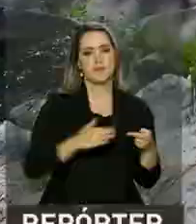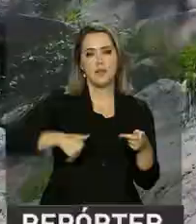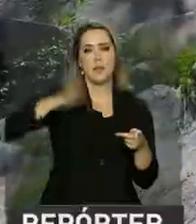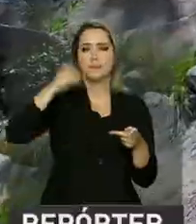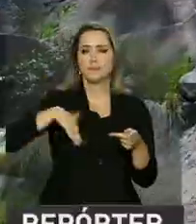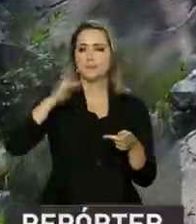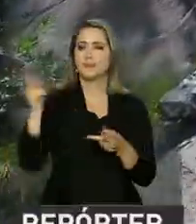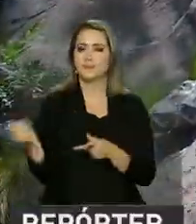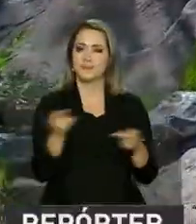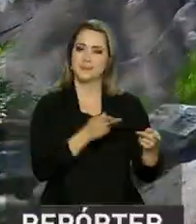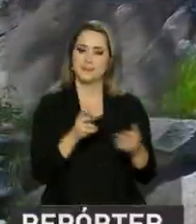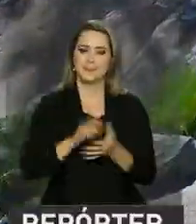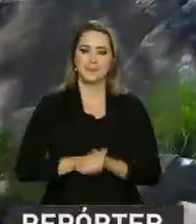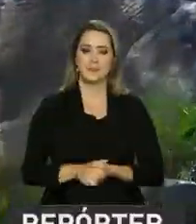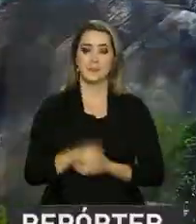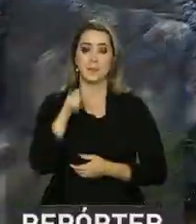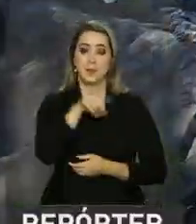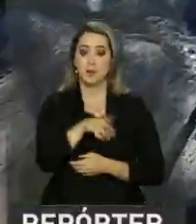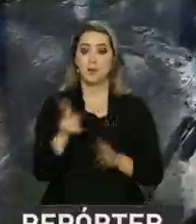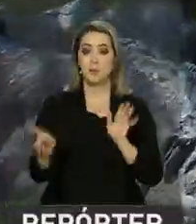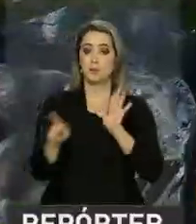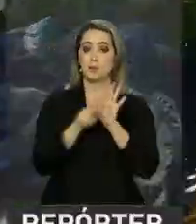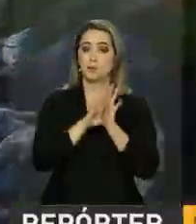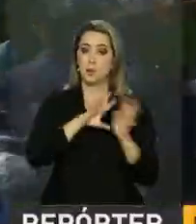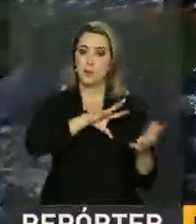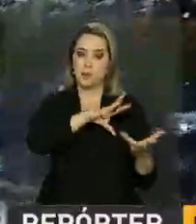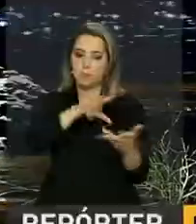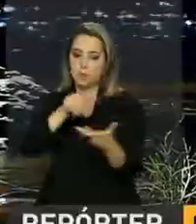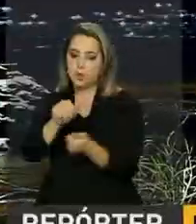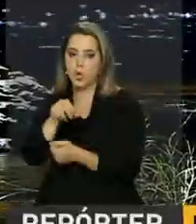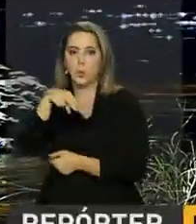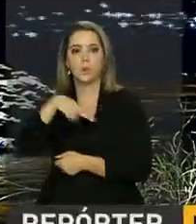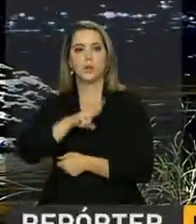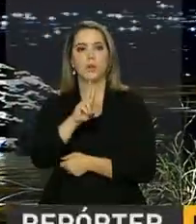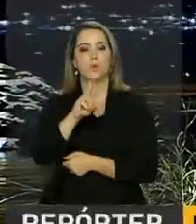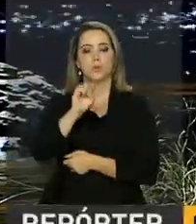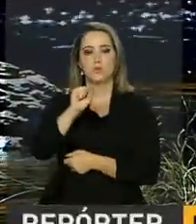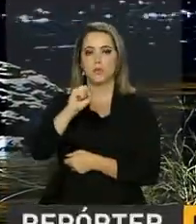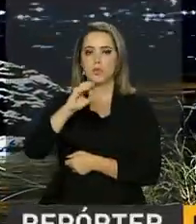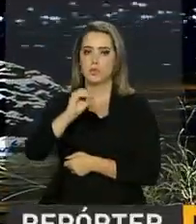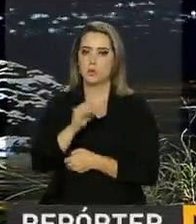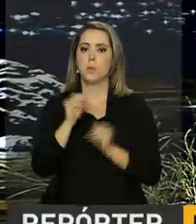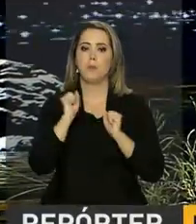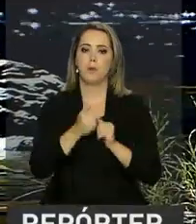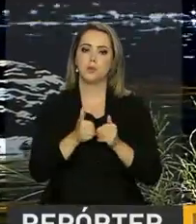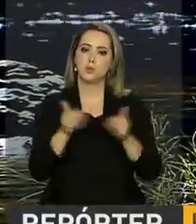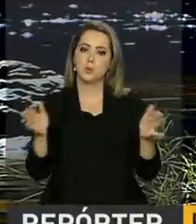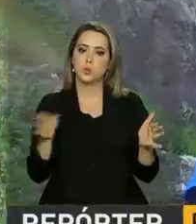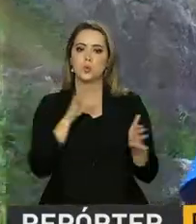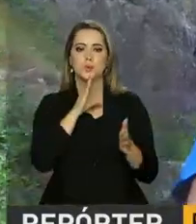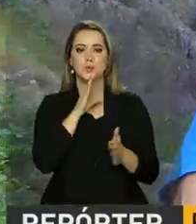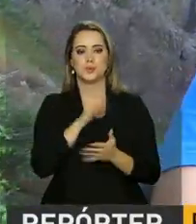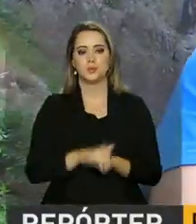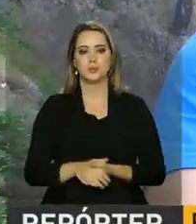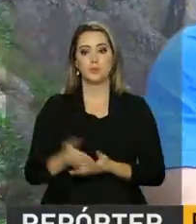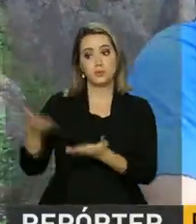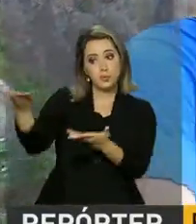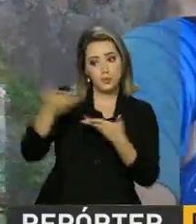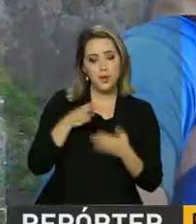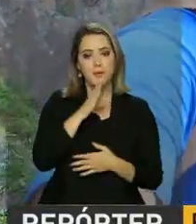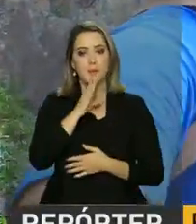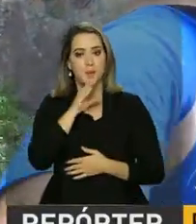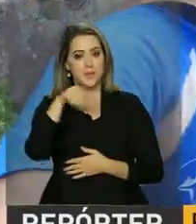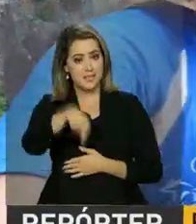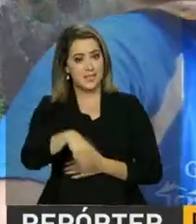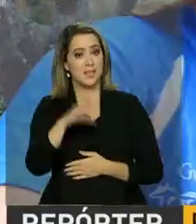vez. O Parque Nacional é Patrimônio Natural Mundial da Unesco e está aberto para quem quiser conhecer. Vem para cá conhecer a